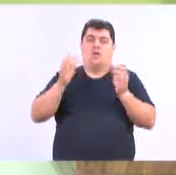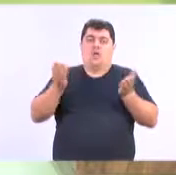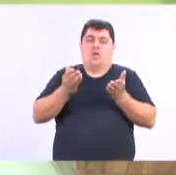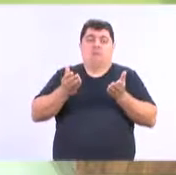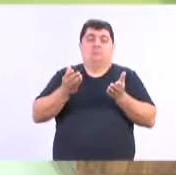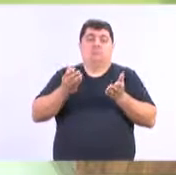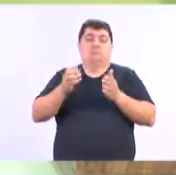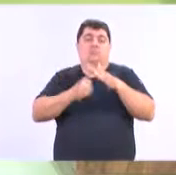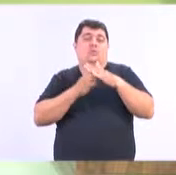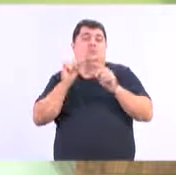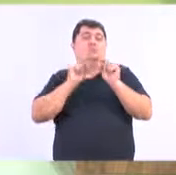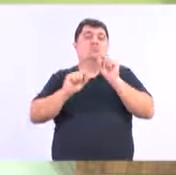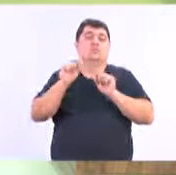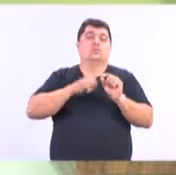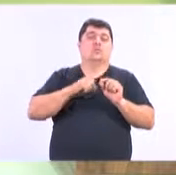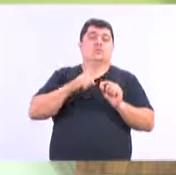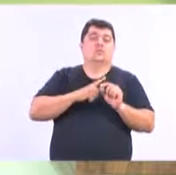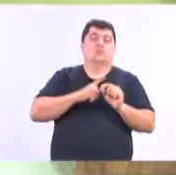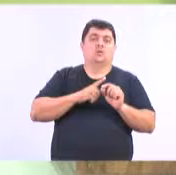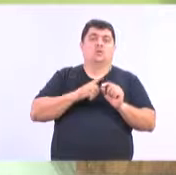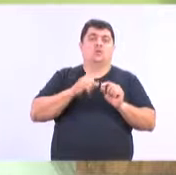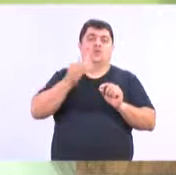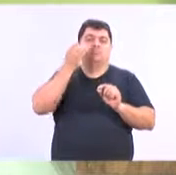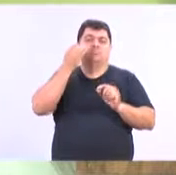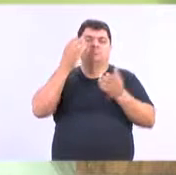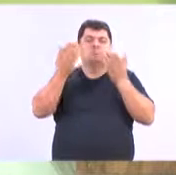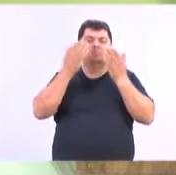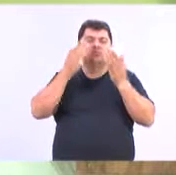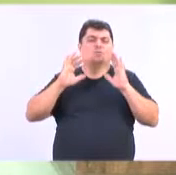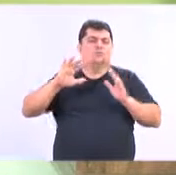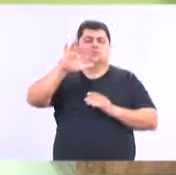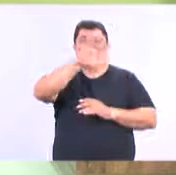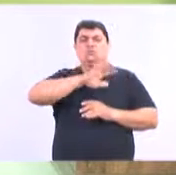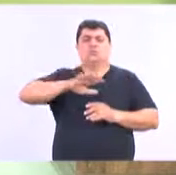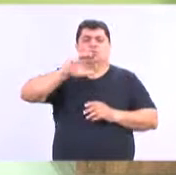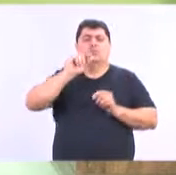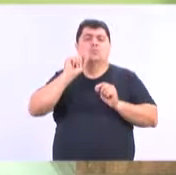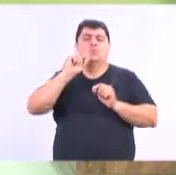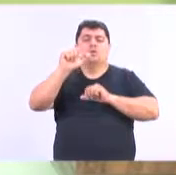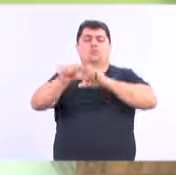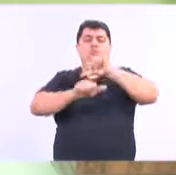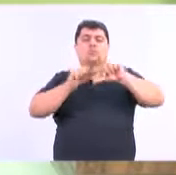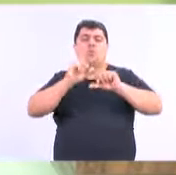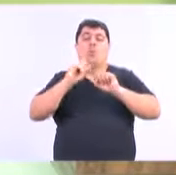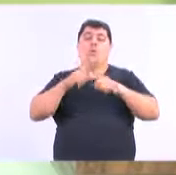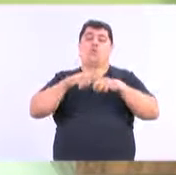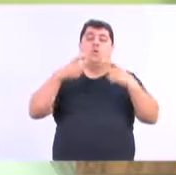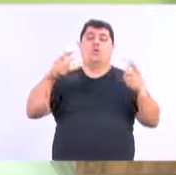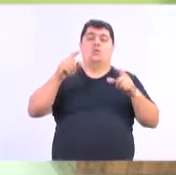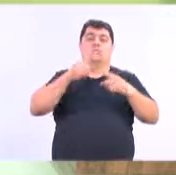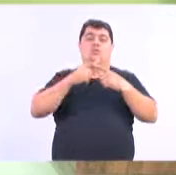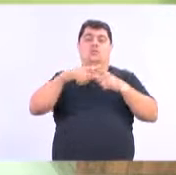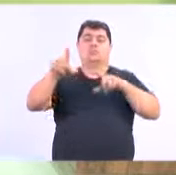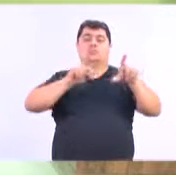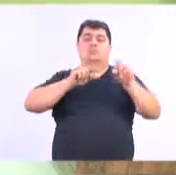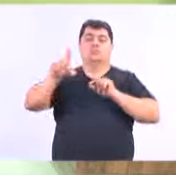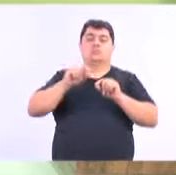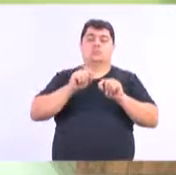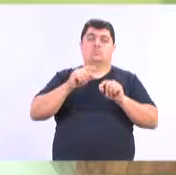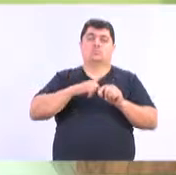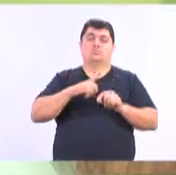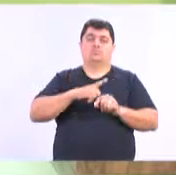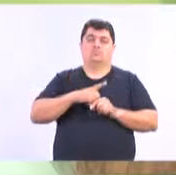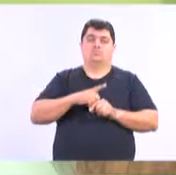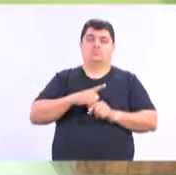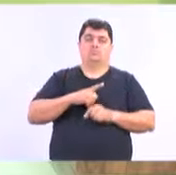situação da empresa, fazendo assim uma análise geral no que precisa ser mudado ou ampliado para a tomada de decisão. Temos